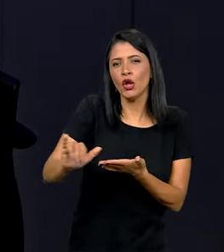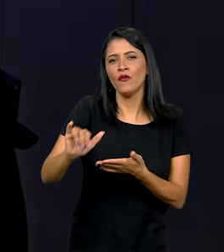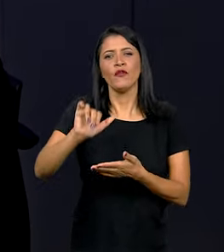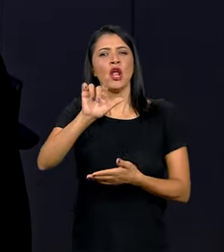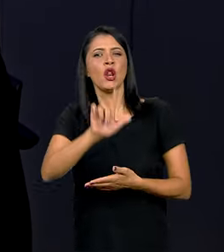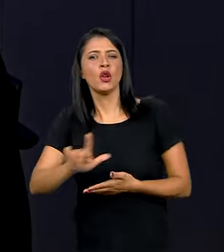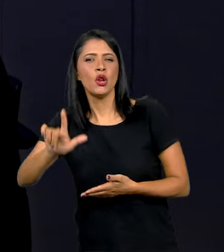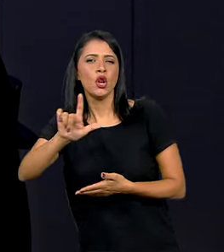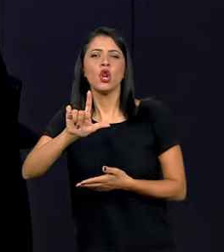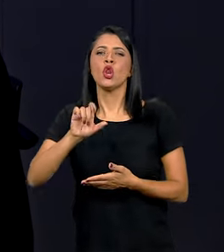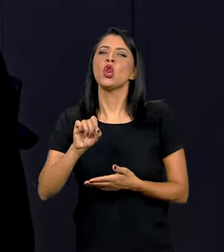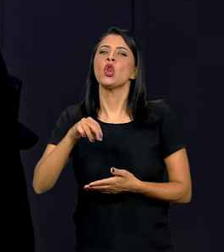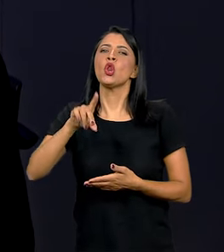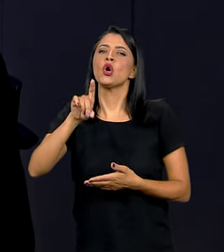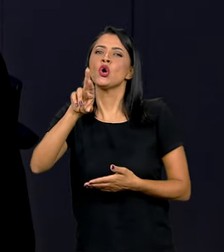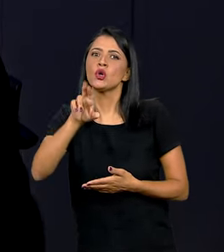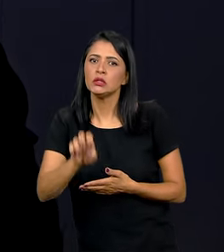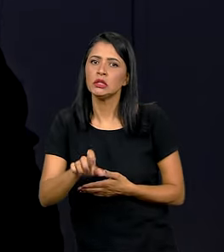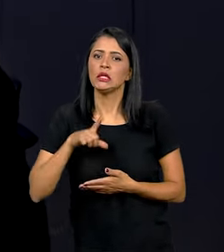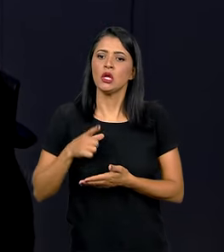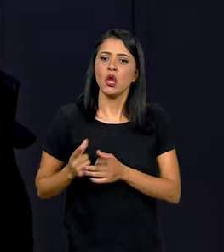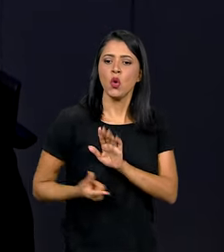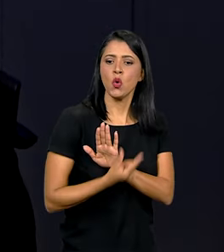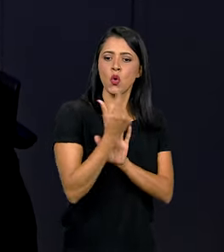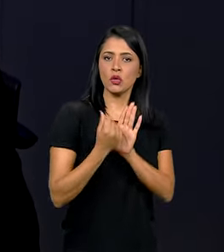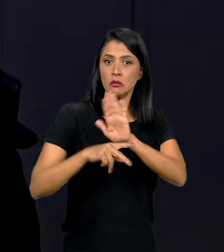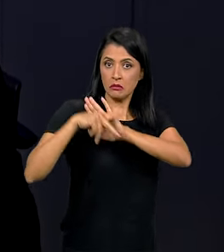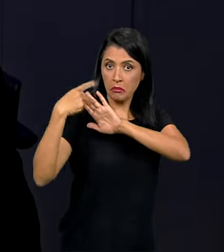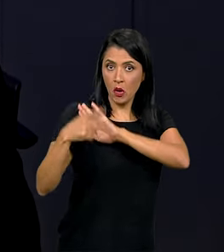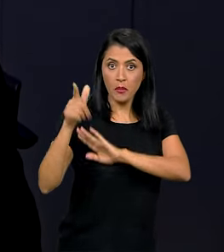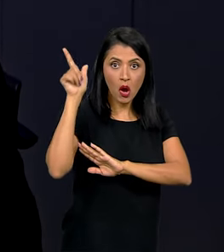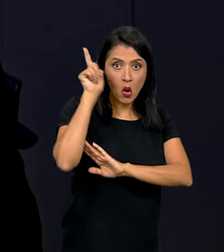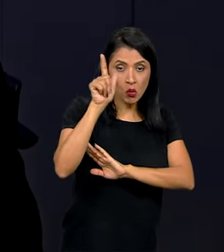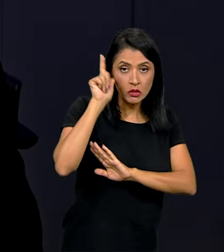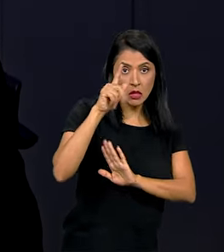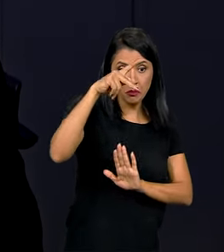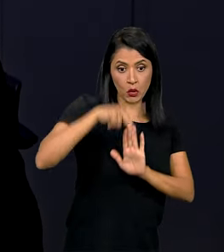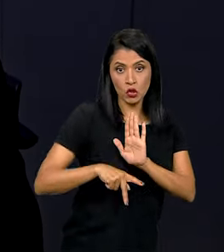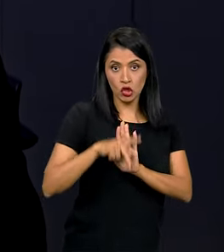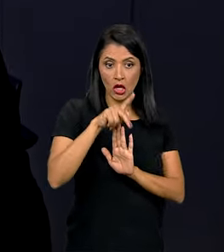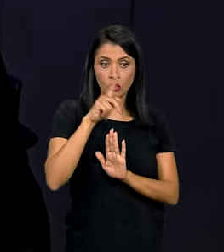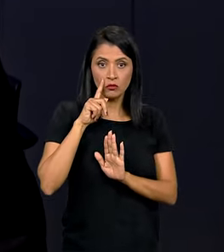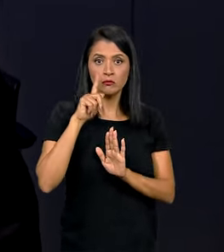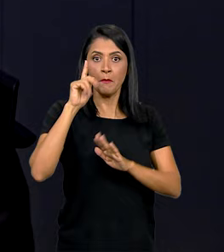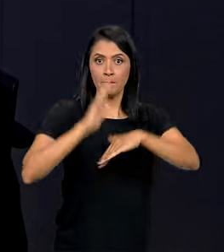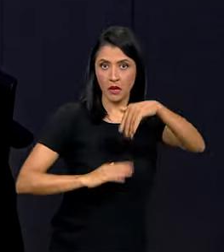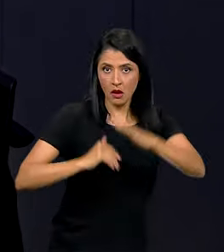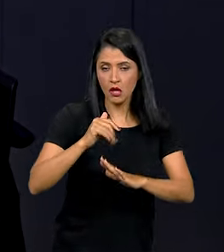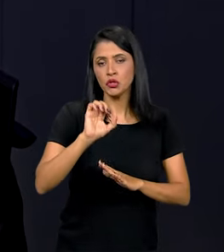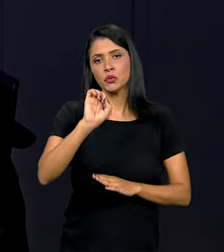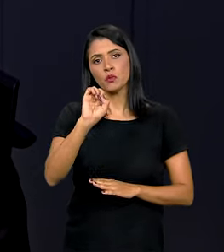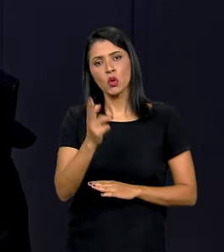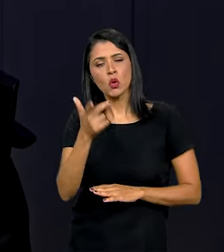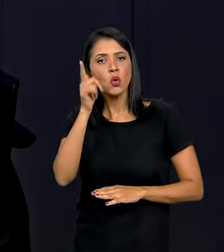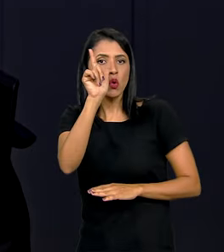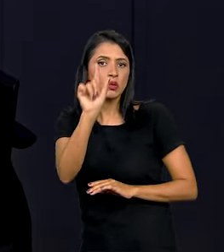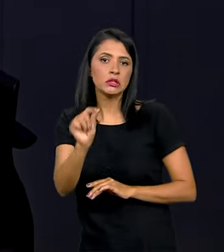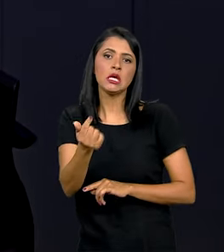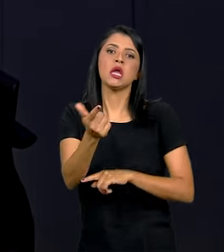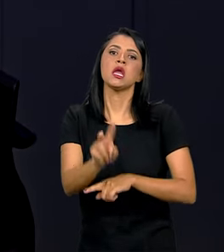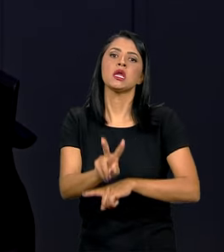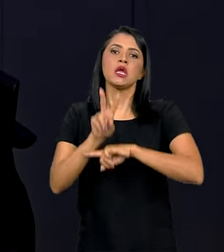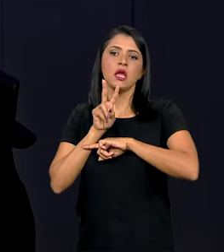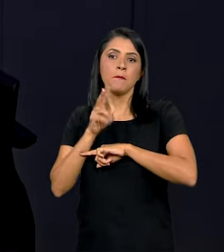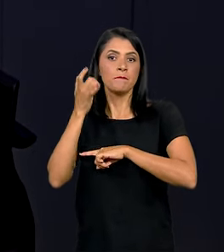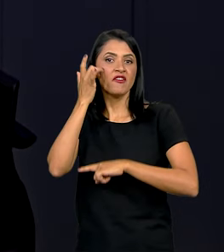Londres eh ou tem tem orçamento próprio para conseguir tirar esses projetos do papel ou eh conseguem ter esse